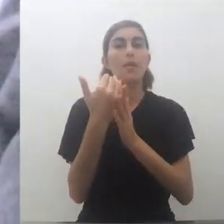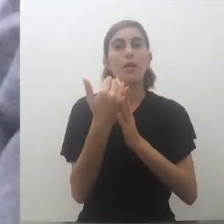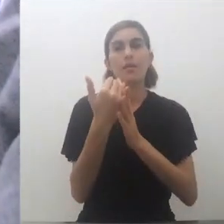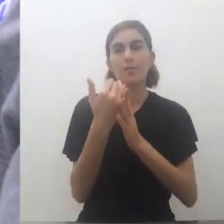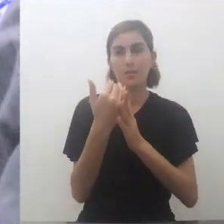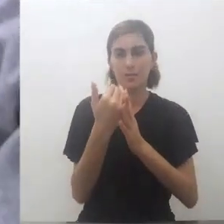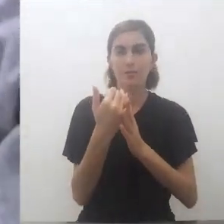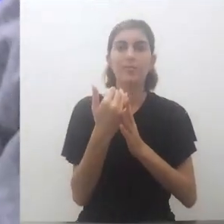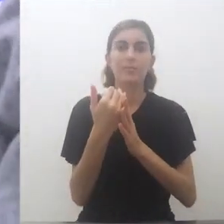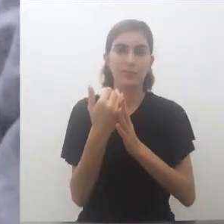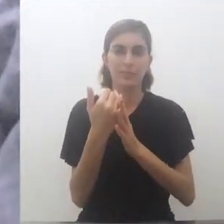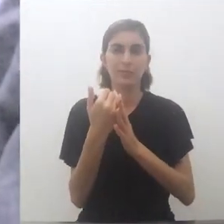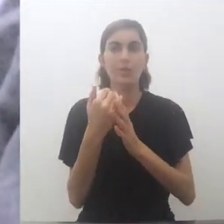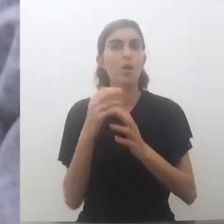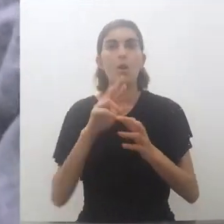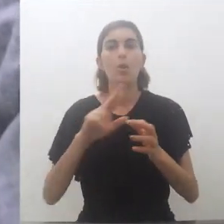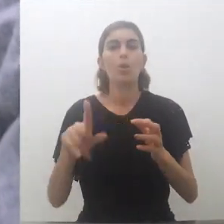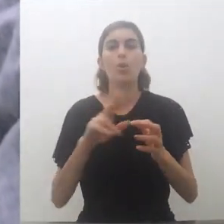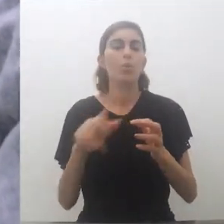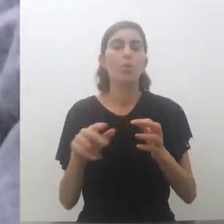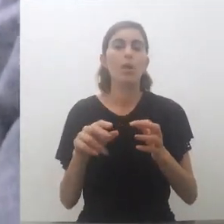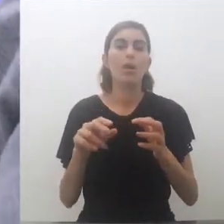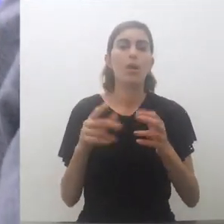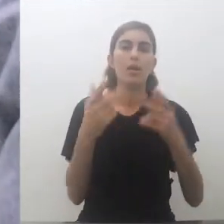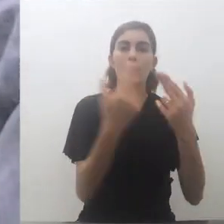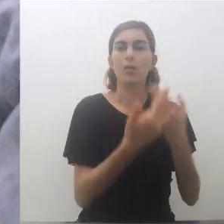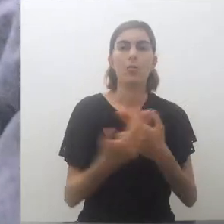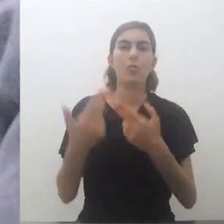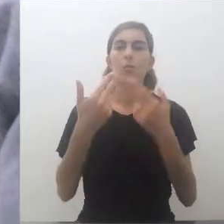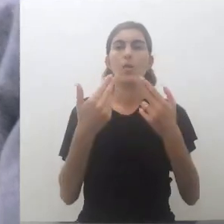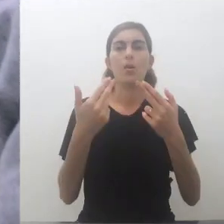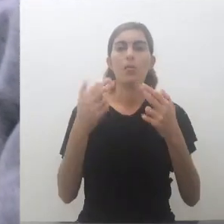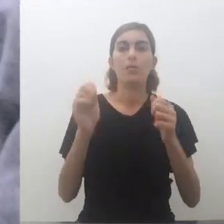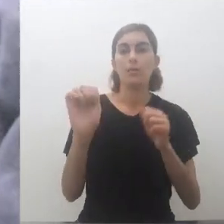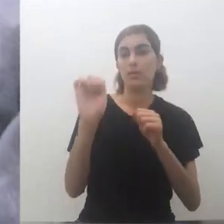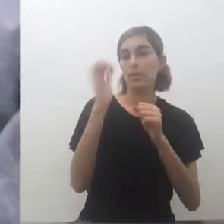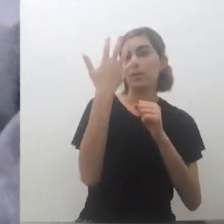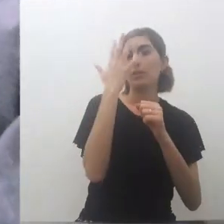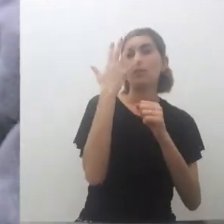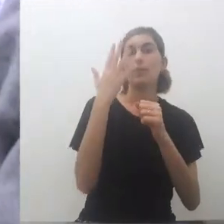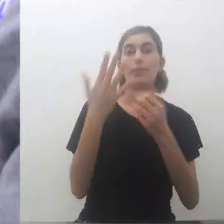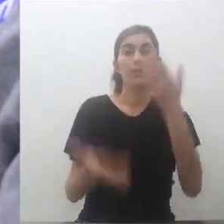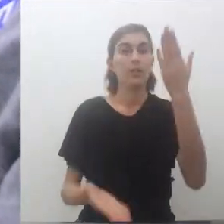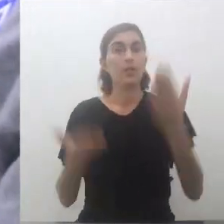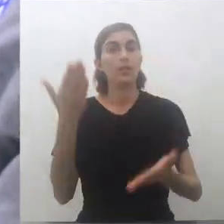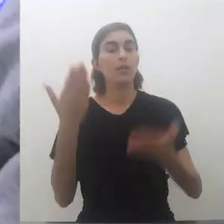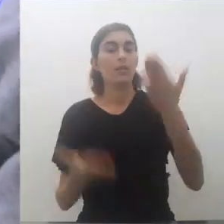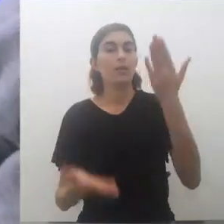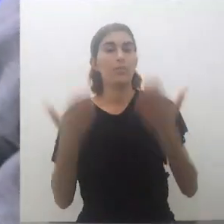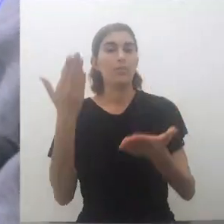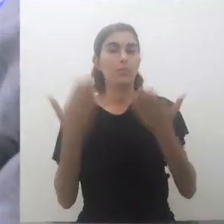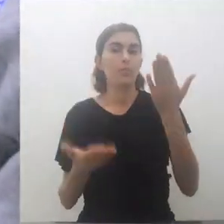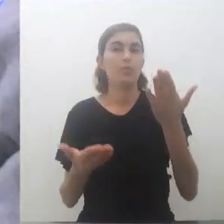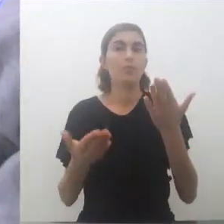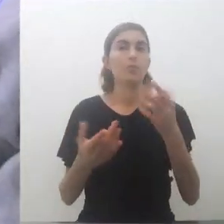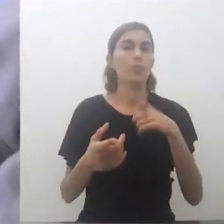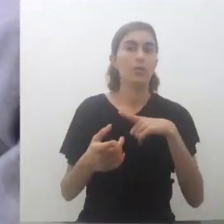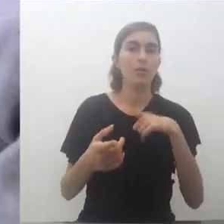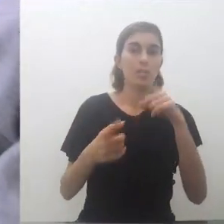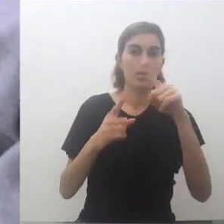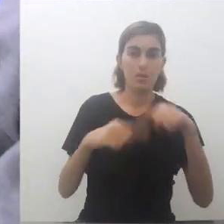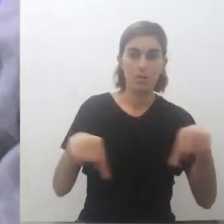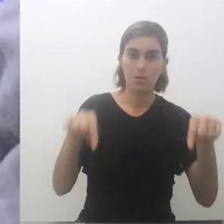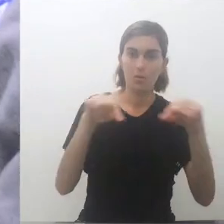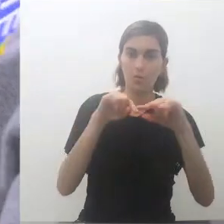quer dizer, não há uma simetria espelhada, há um equilíbrio entre esta forma